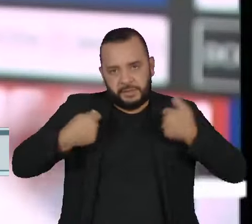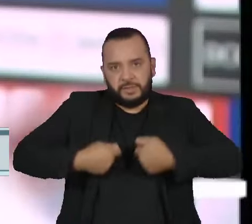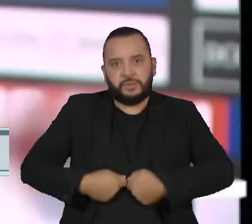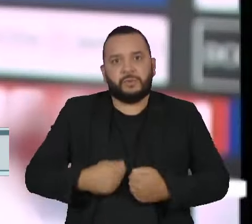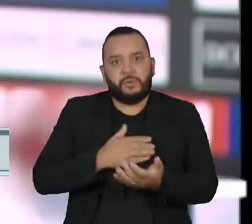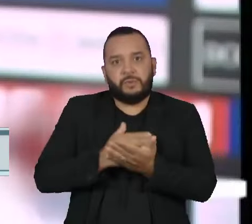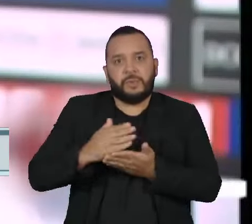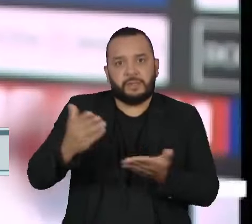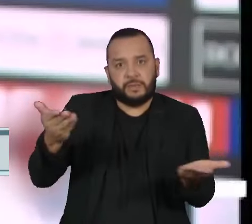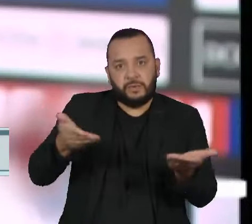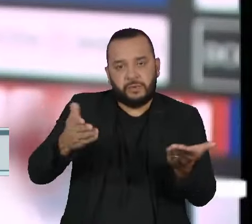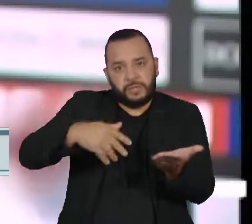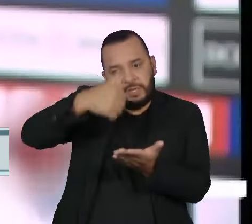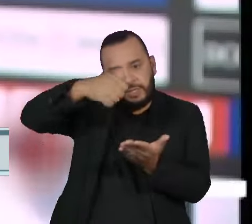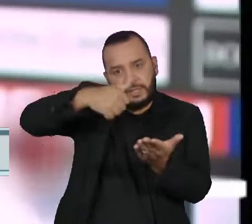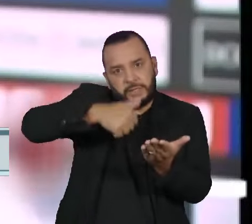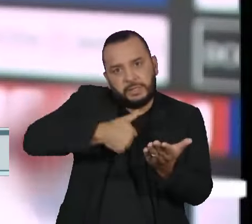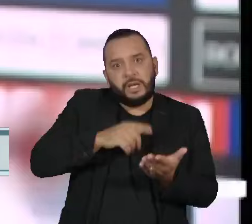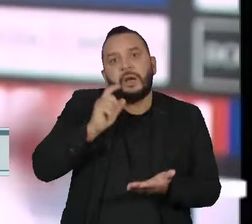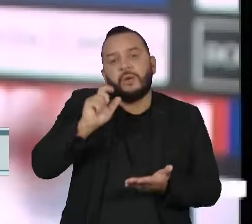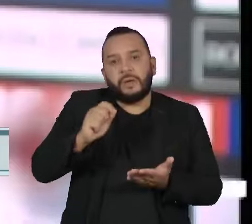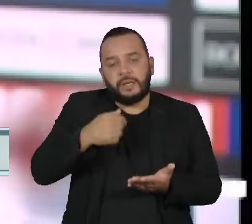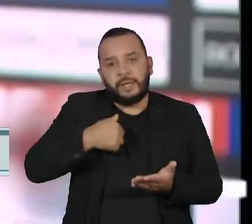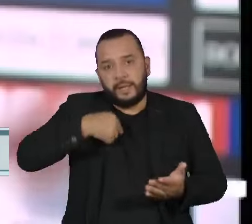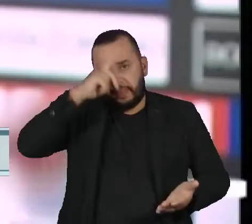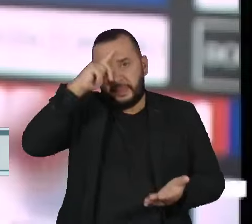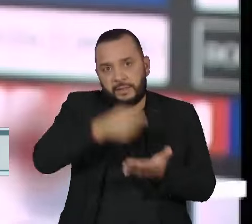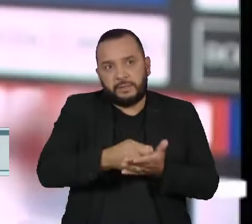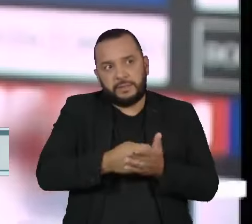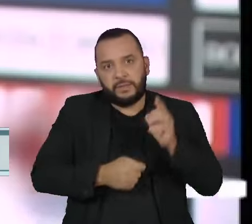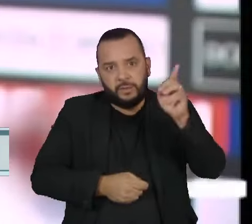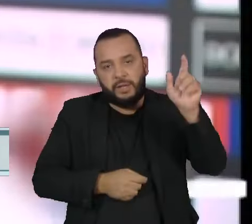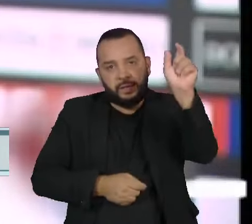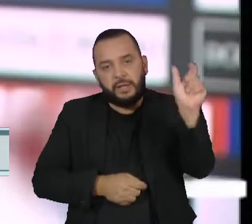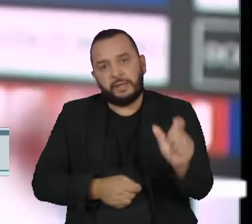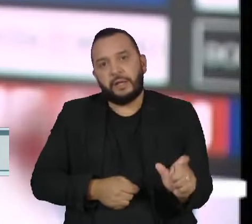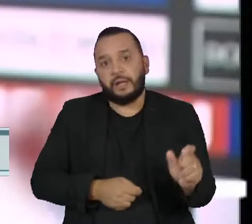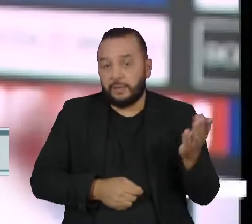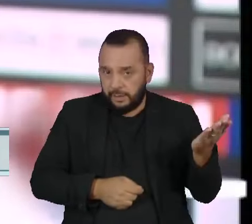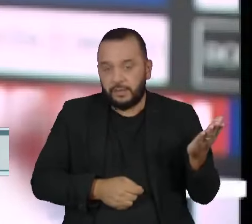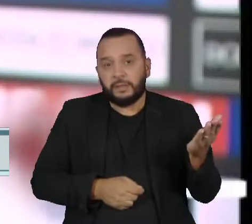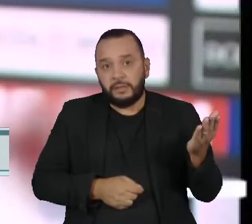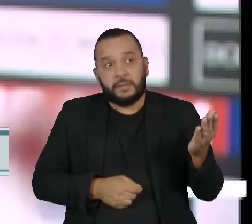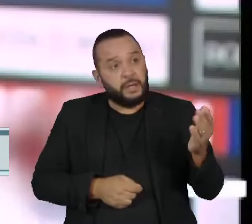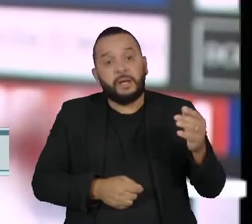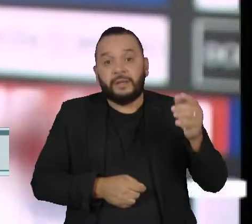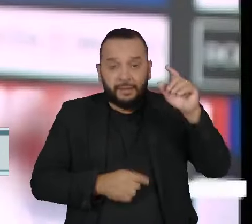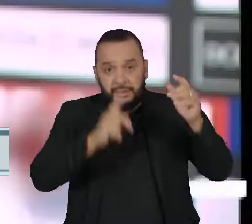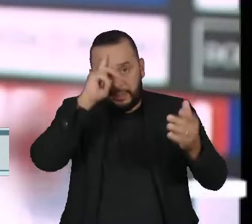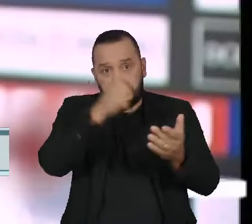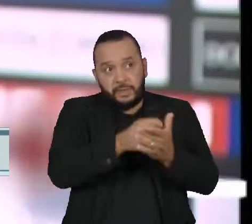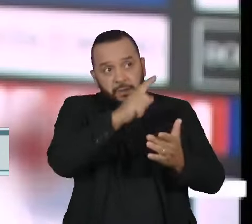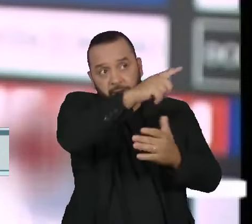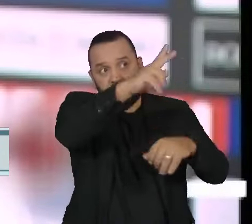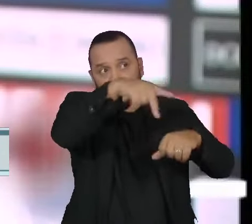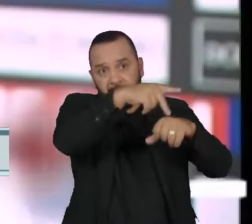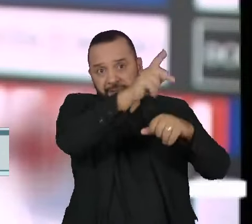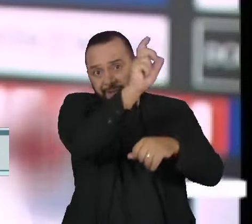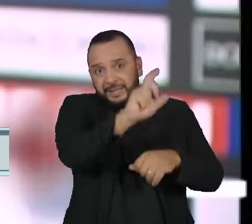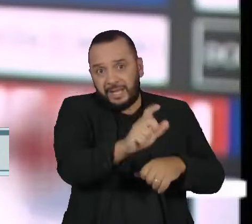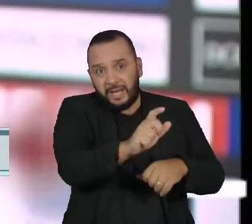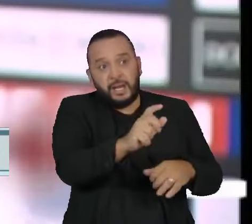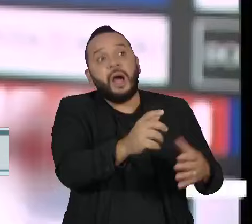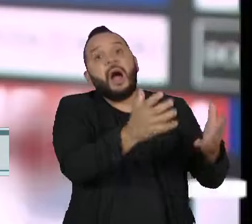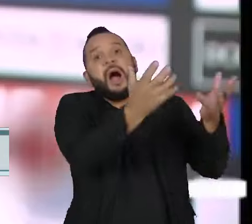analisar a chamada homologação de sentença que pode validar uma decisão estrangeira Caso seja